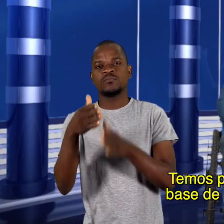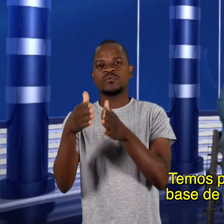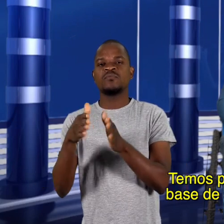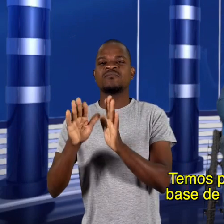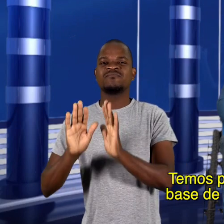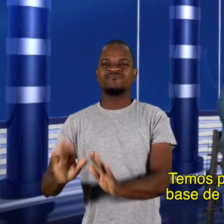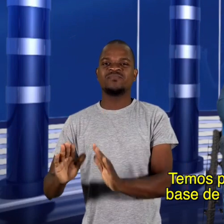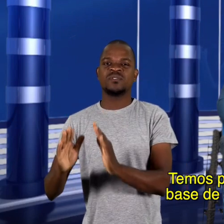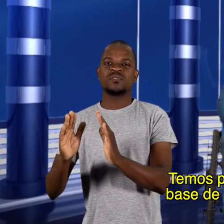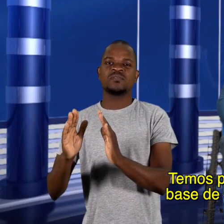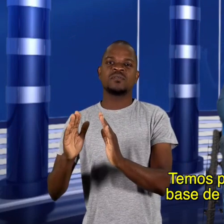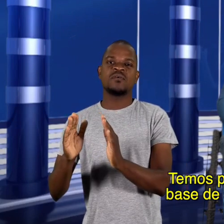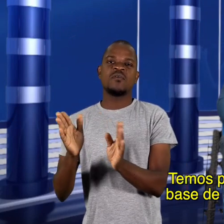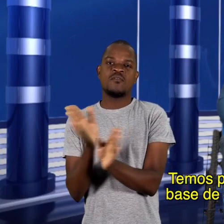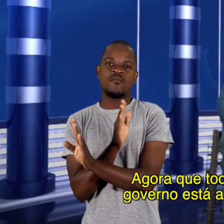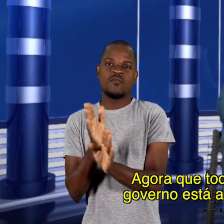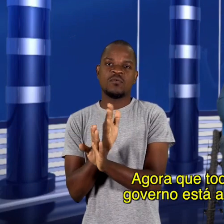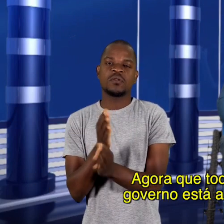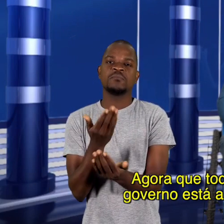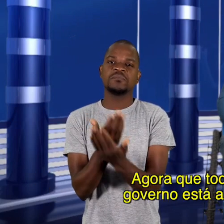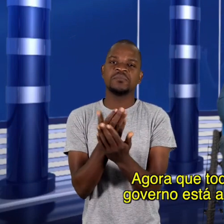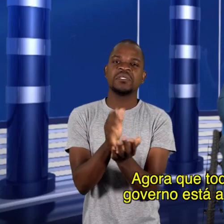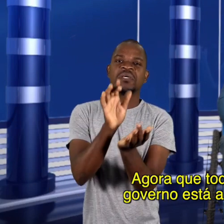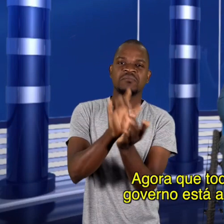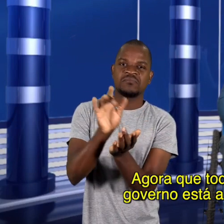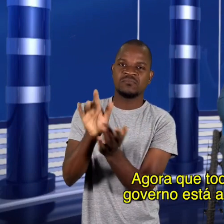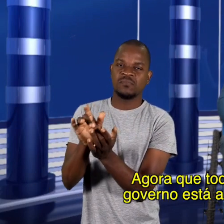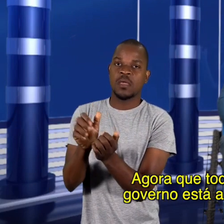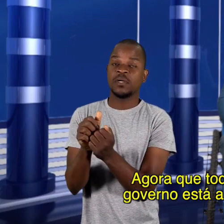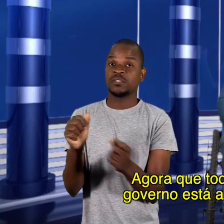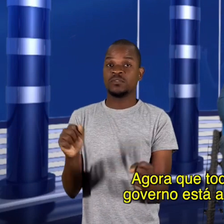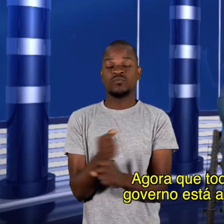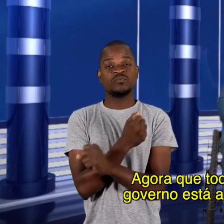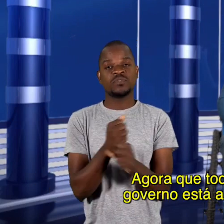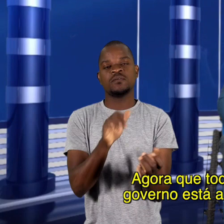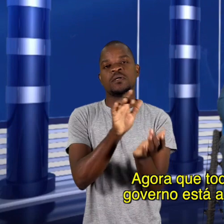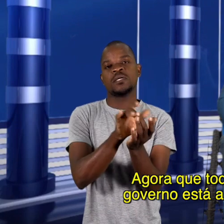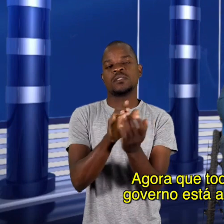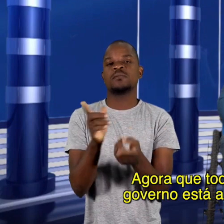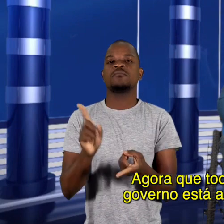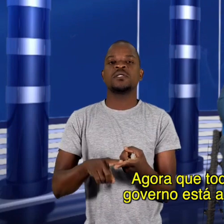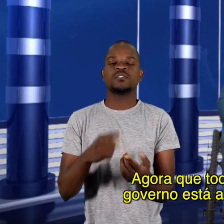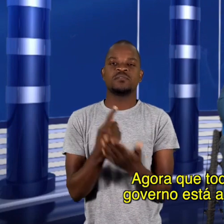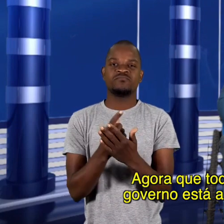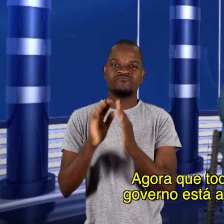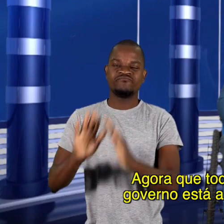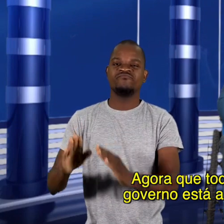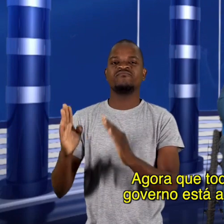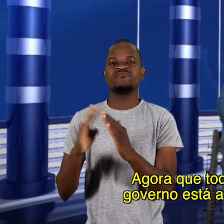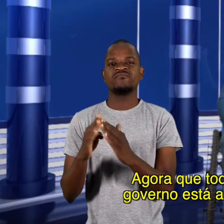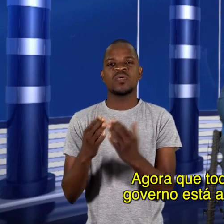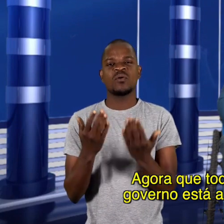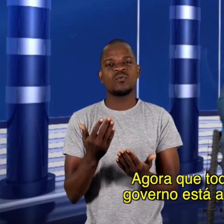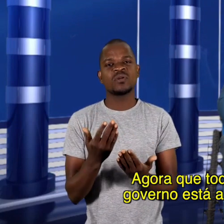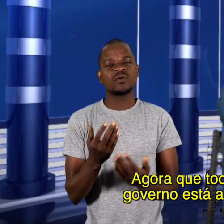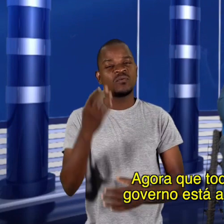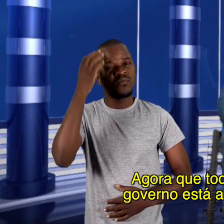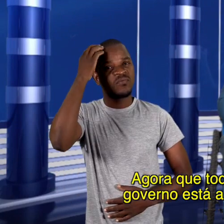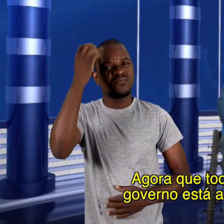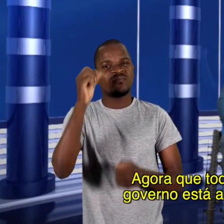querermos ficavam nas ruas a pedir esmola, mas era fonte de sobrevivência. Agora ninguém deve estar nas ruas, tem que estar em casa.